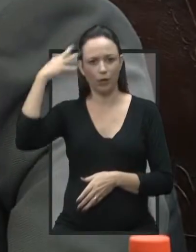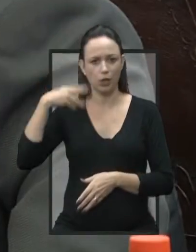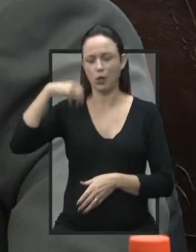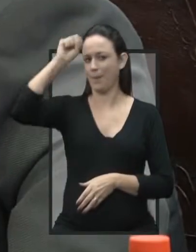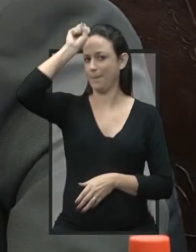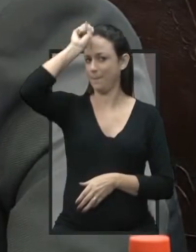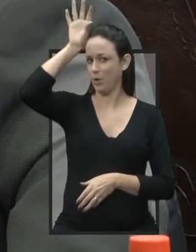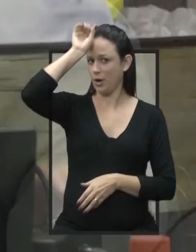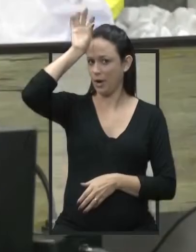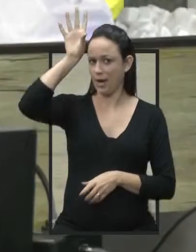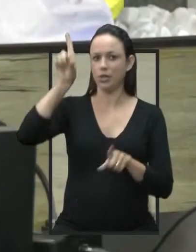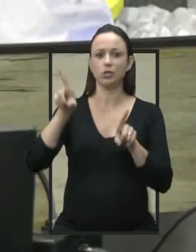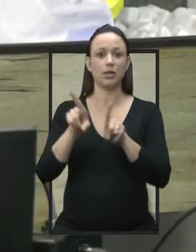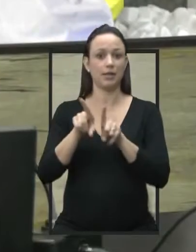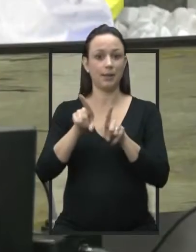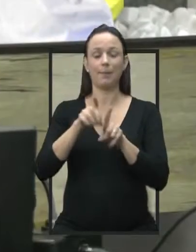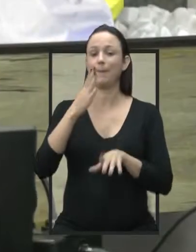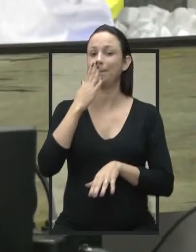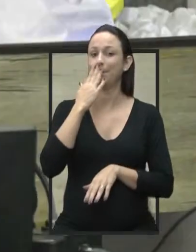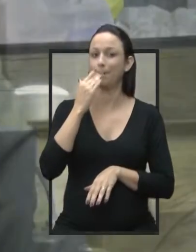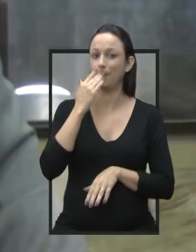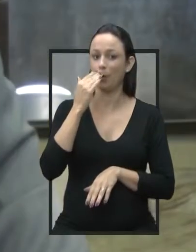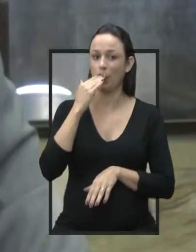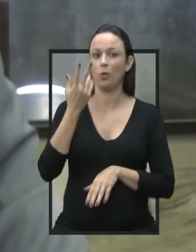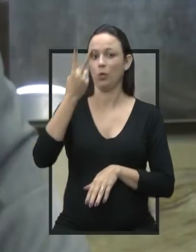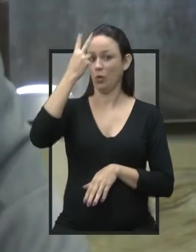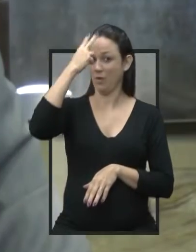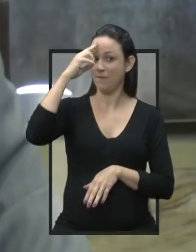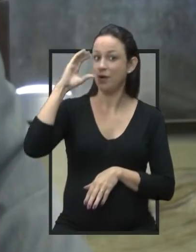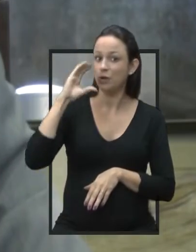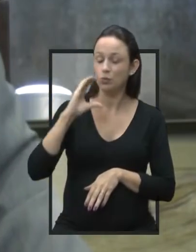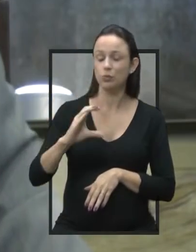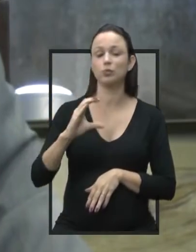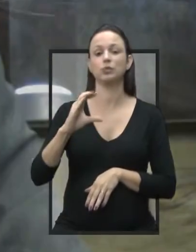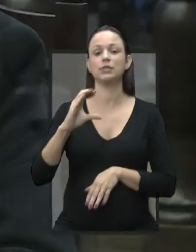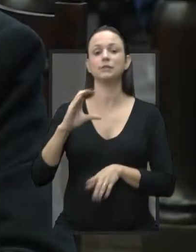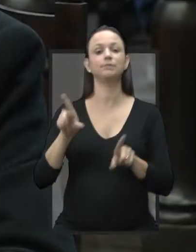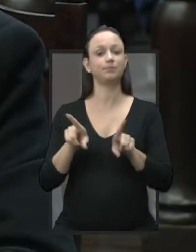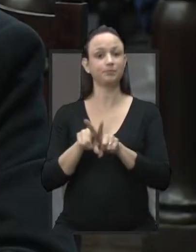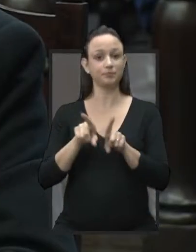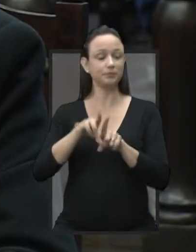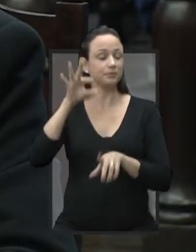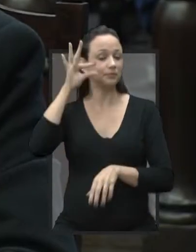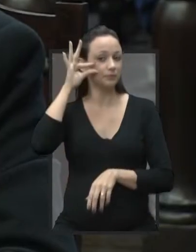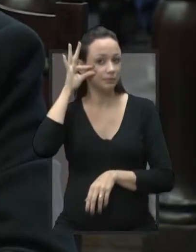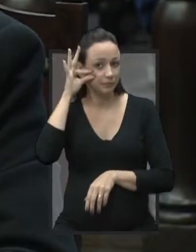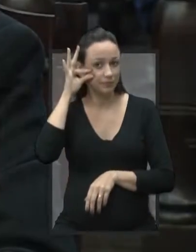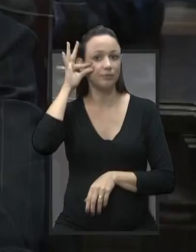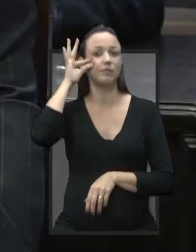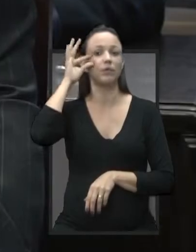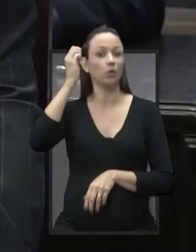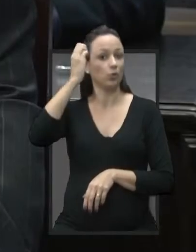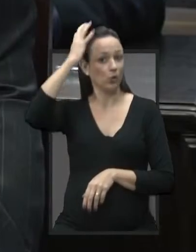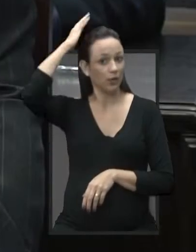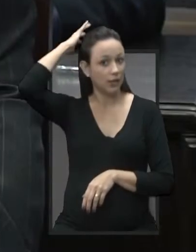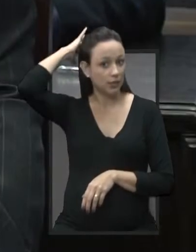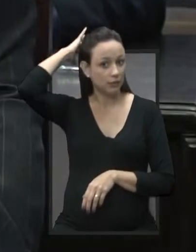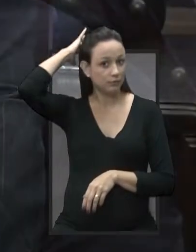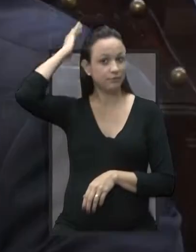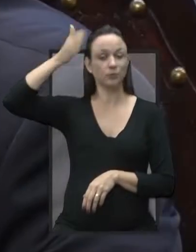maurílio moretti josé carlos burgo roberto carlos vannucci wagner brasil de barros toninho